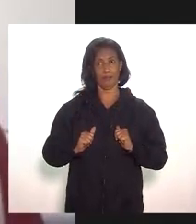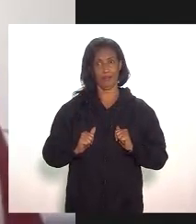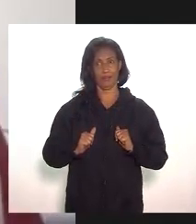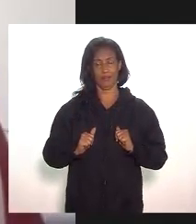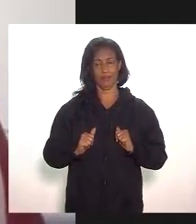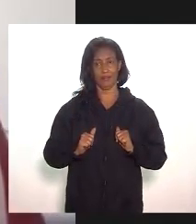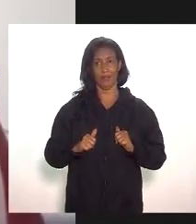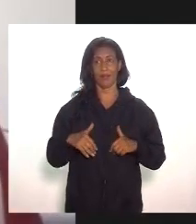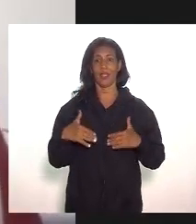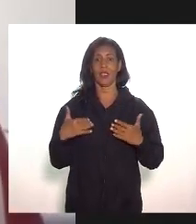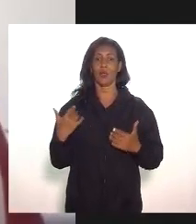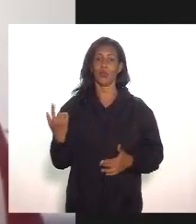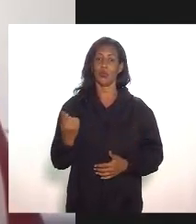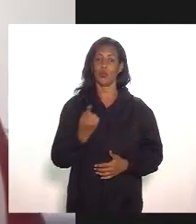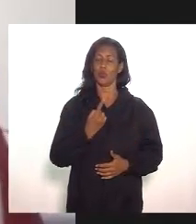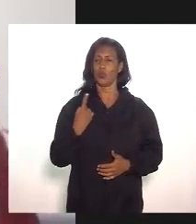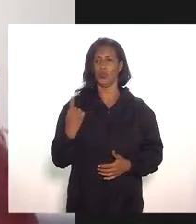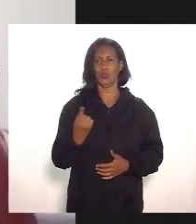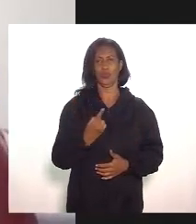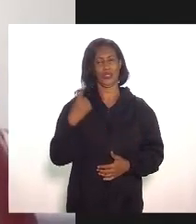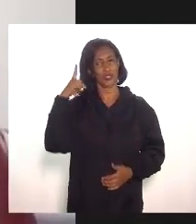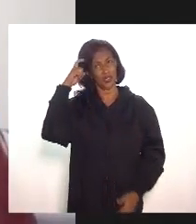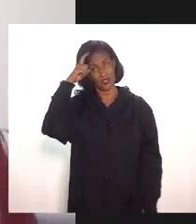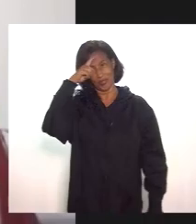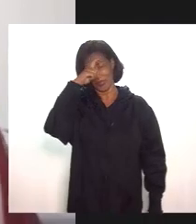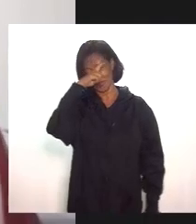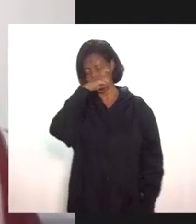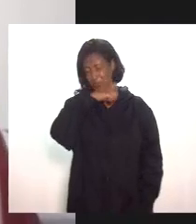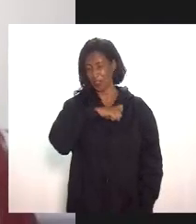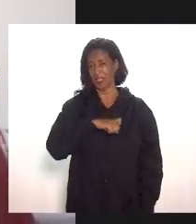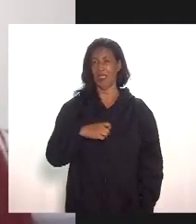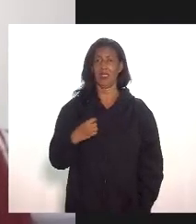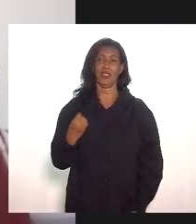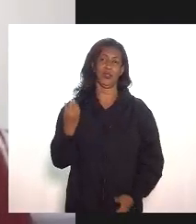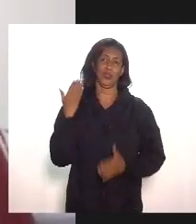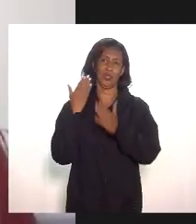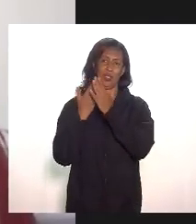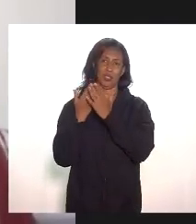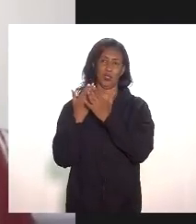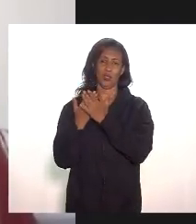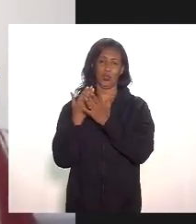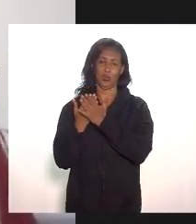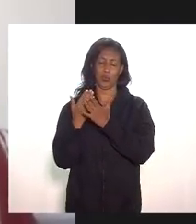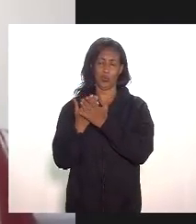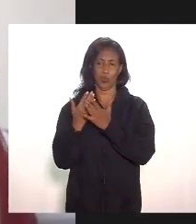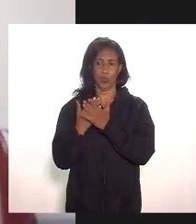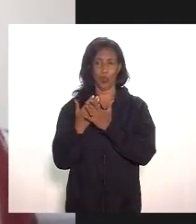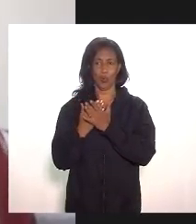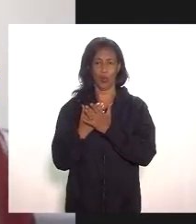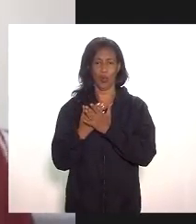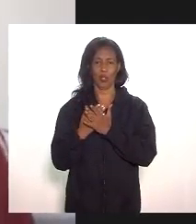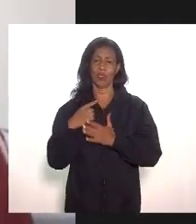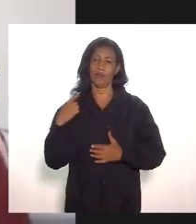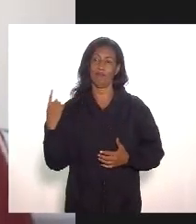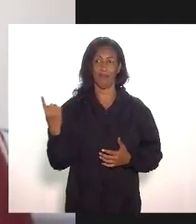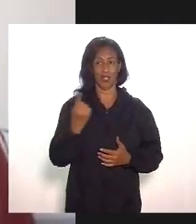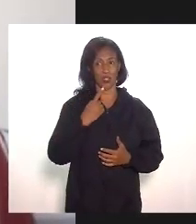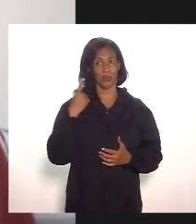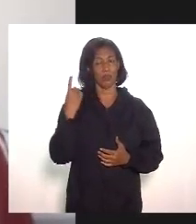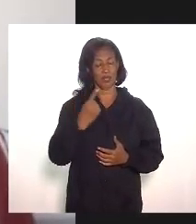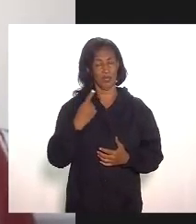a gente tem condições muito precárias hoje nas escolas do Rio de Janeiro. E a gente deve levar isso em